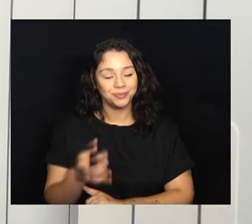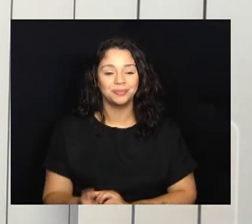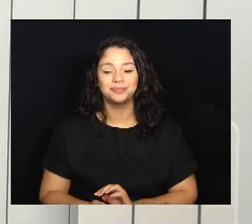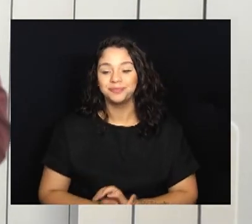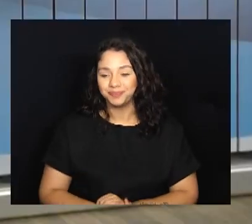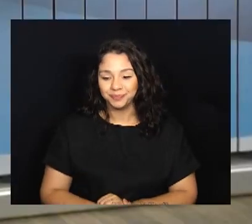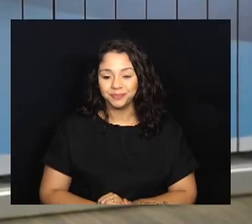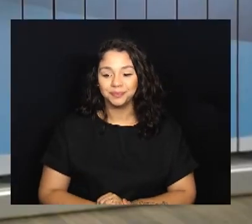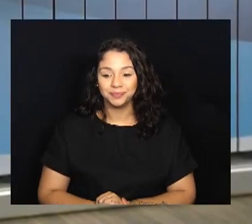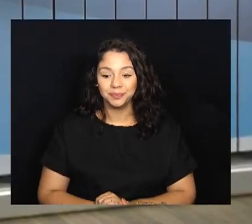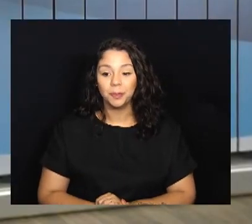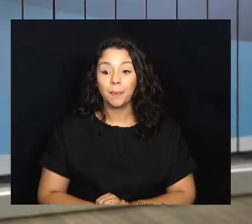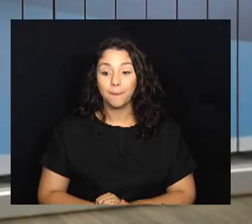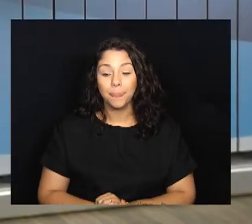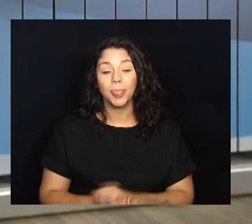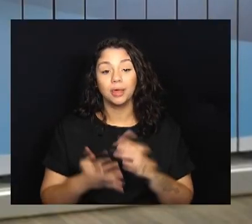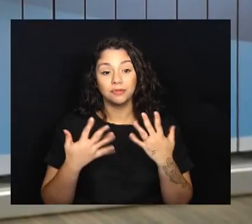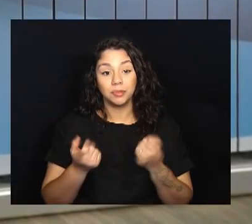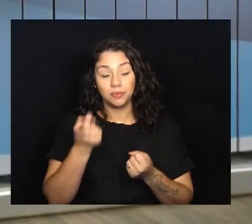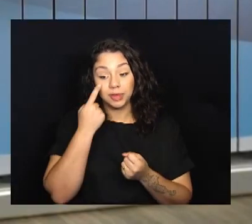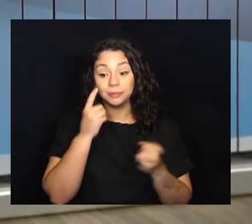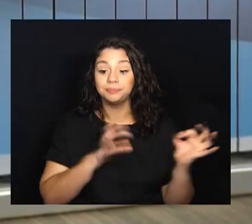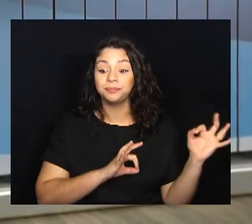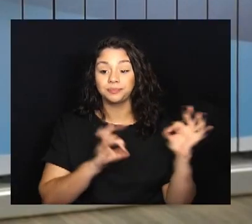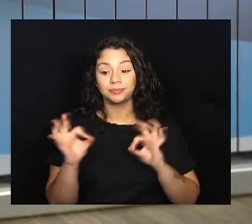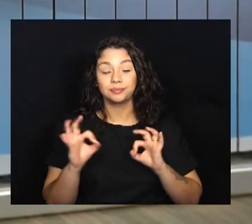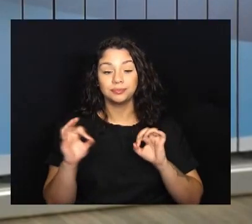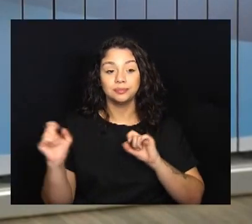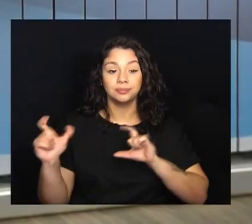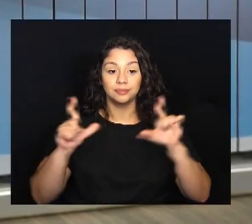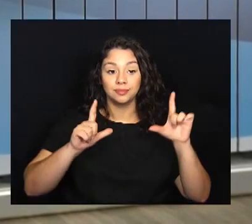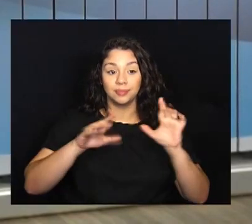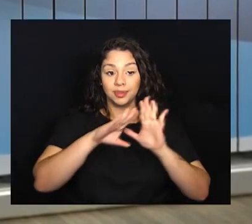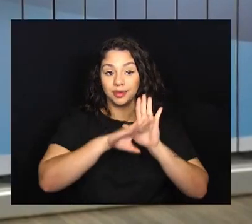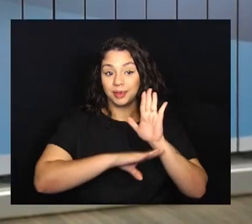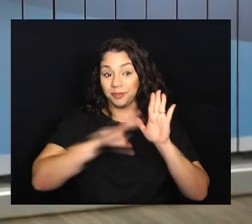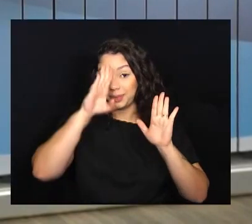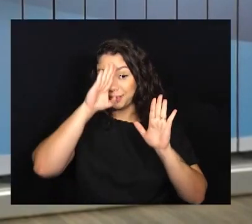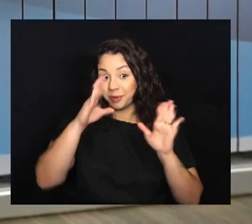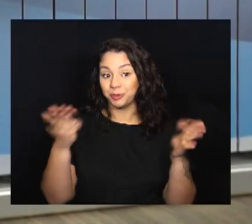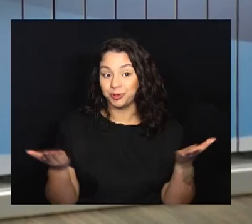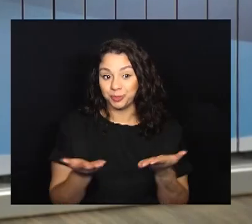vivo. Confira a partir de agora os destaques de hoje.